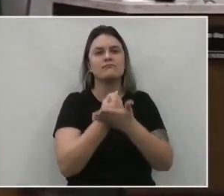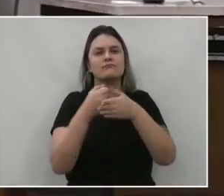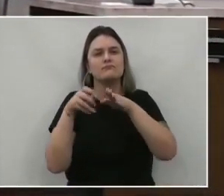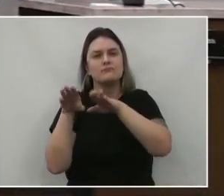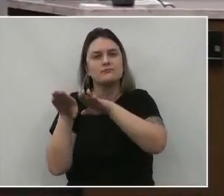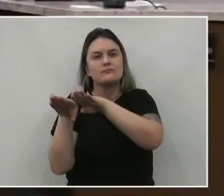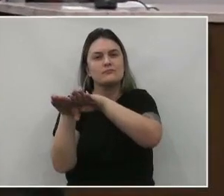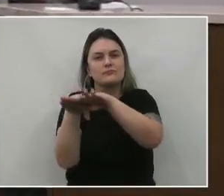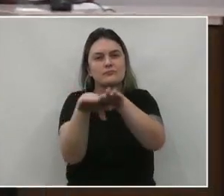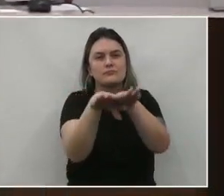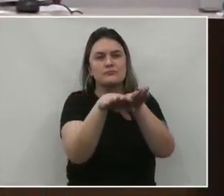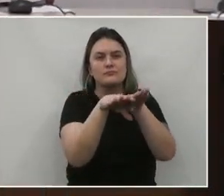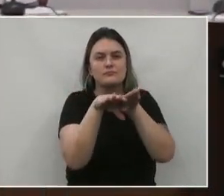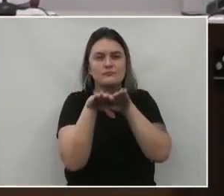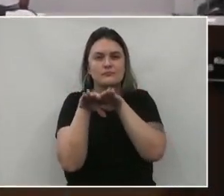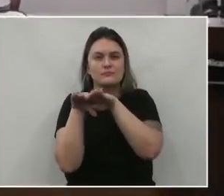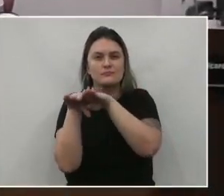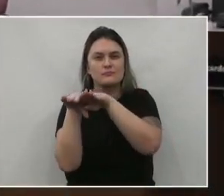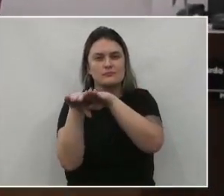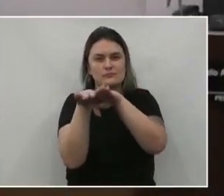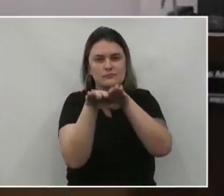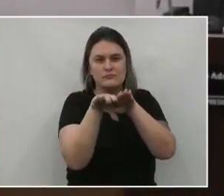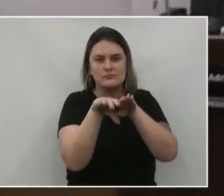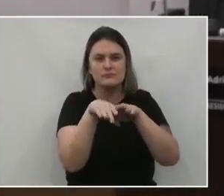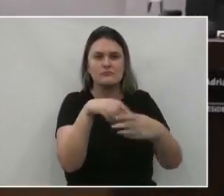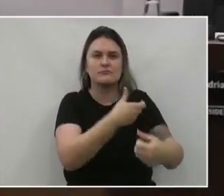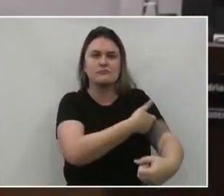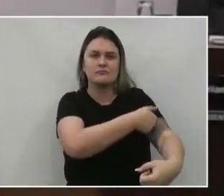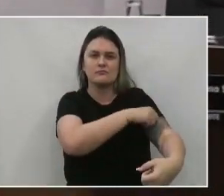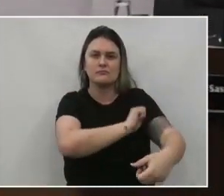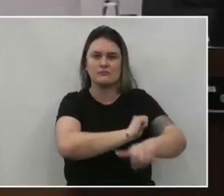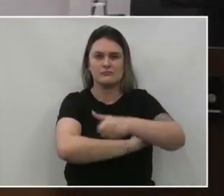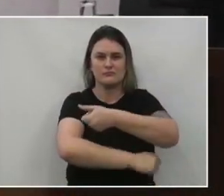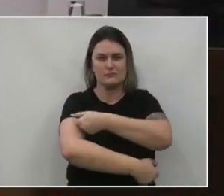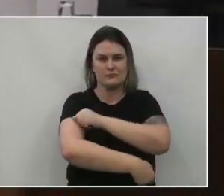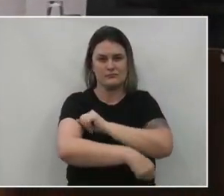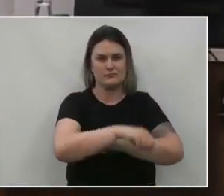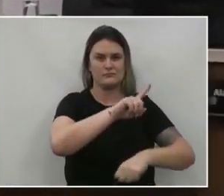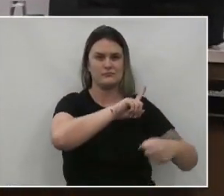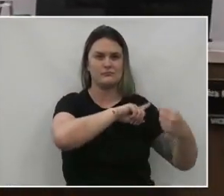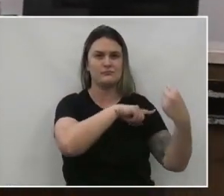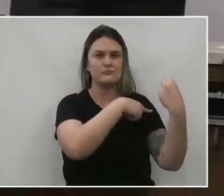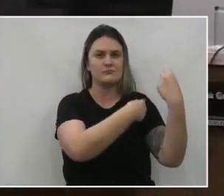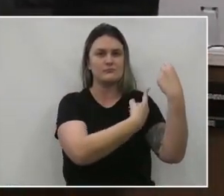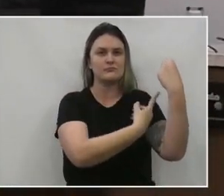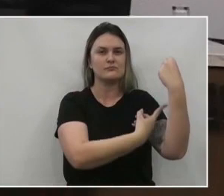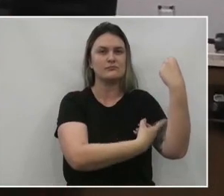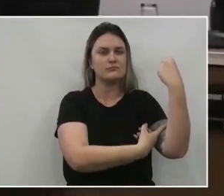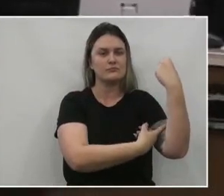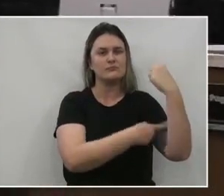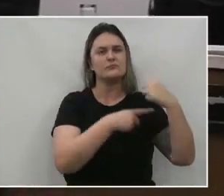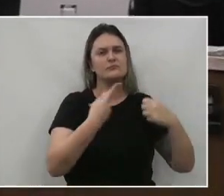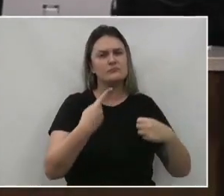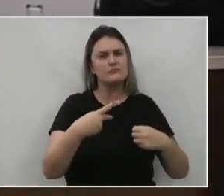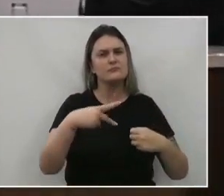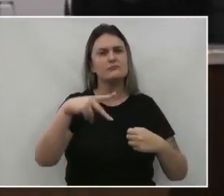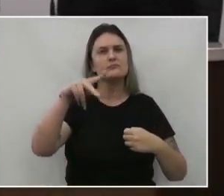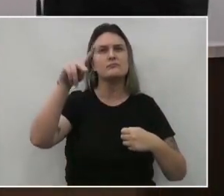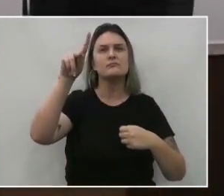Seu peior, nessa igualdade, conseguimos conquistar com o braço forte.